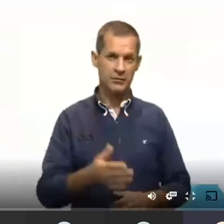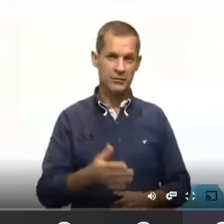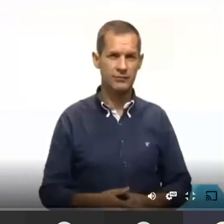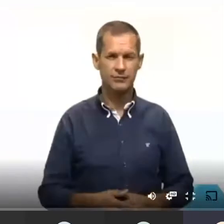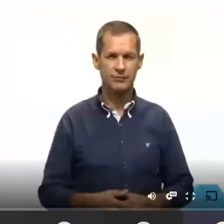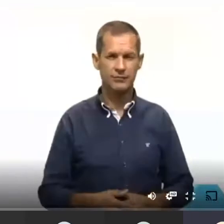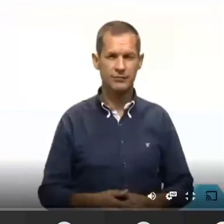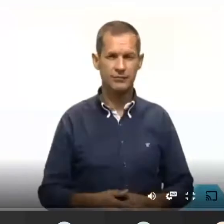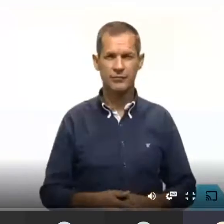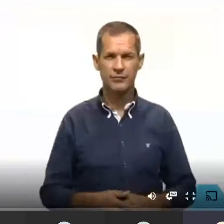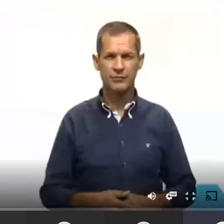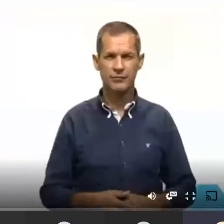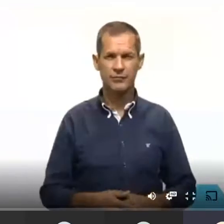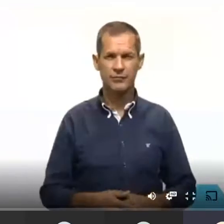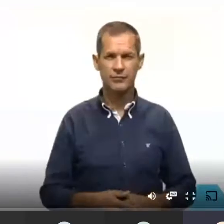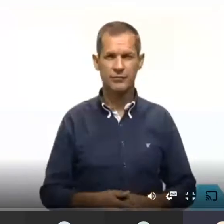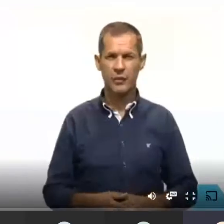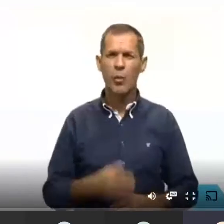houvesse uma